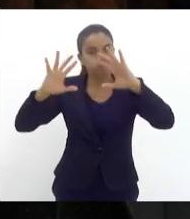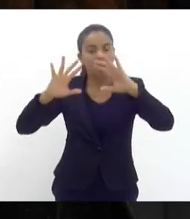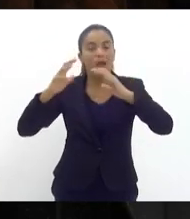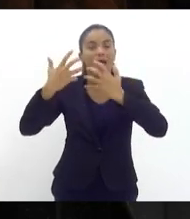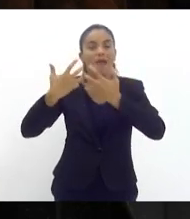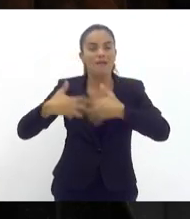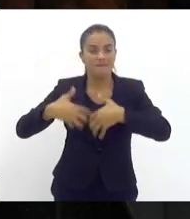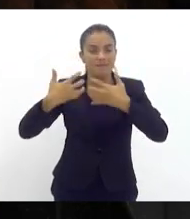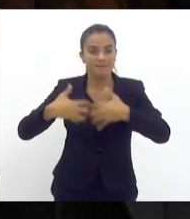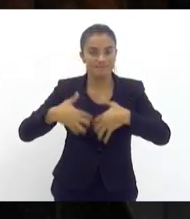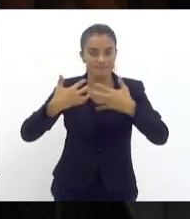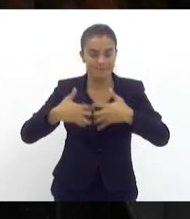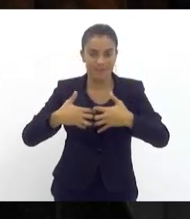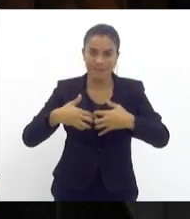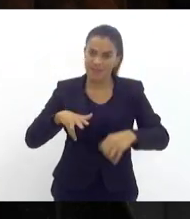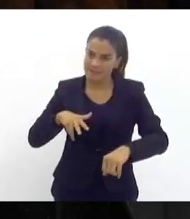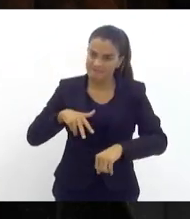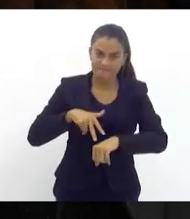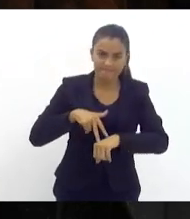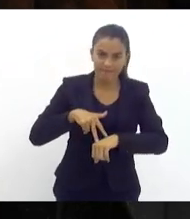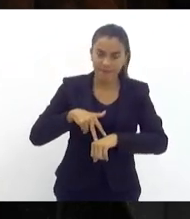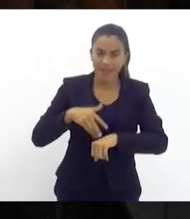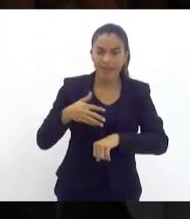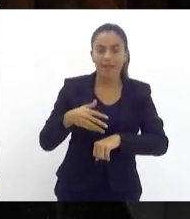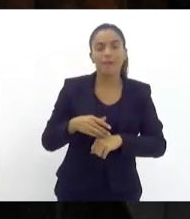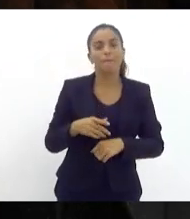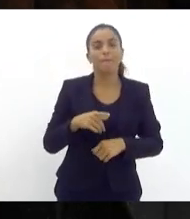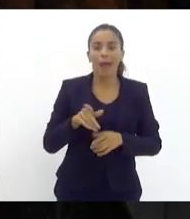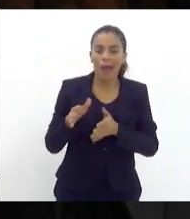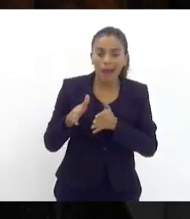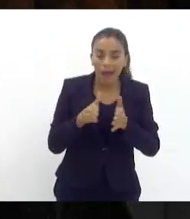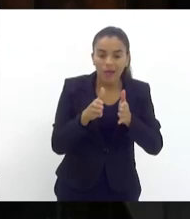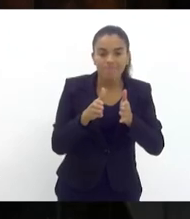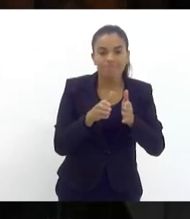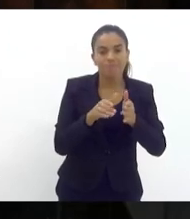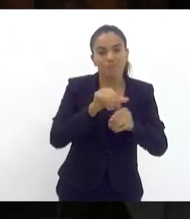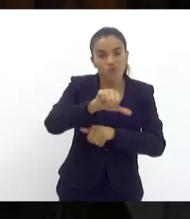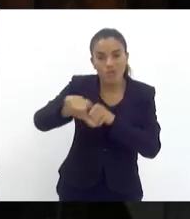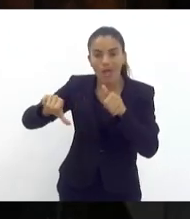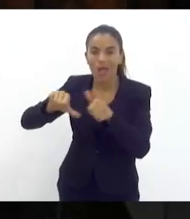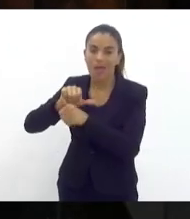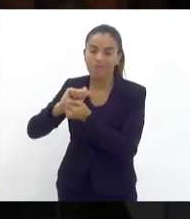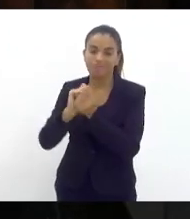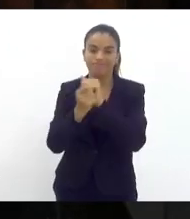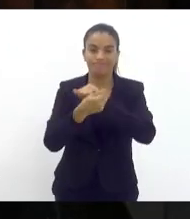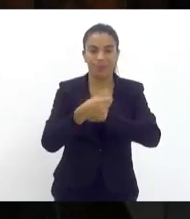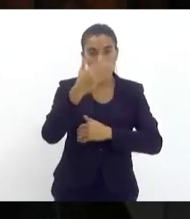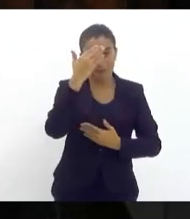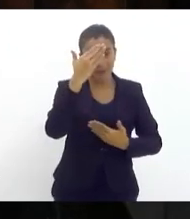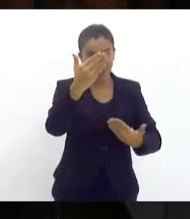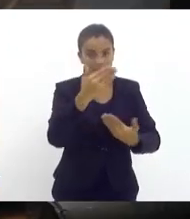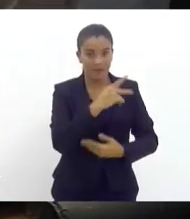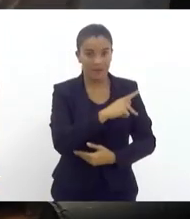para que este rumo seja alterado Muito obrigado senhor